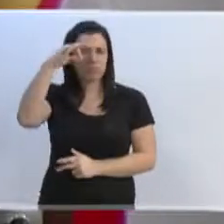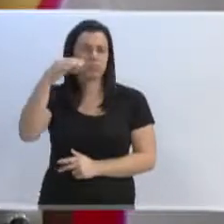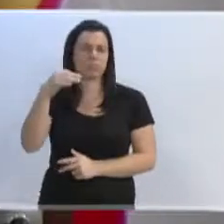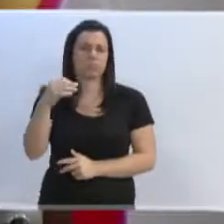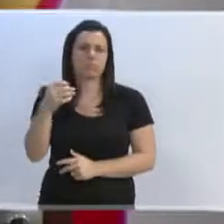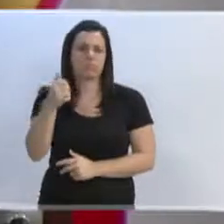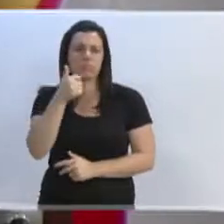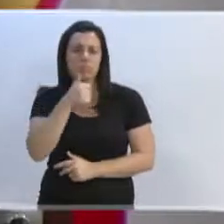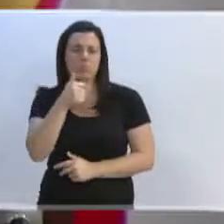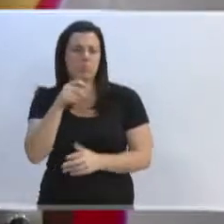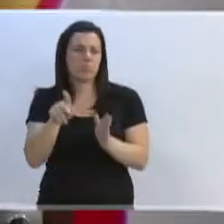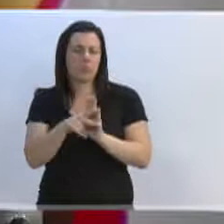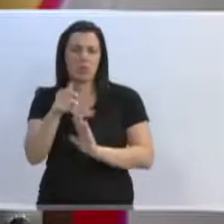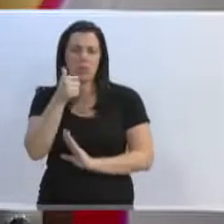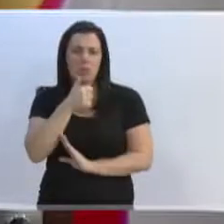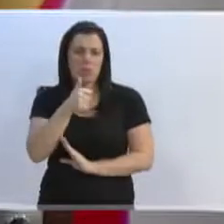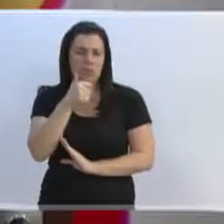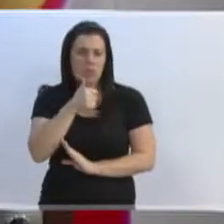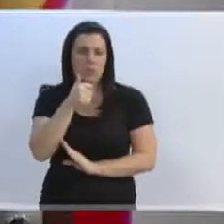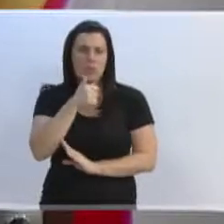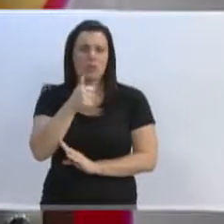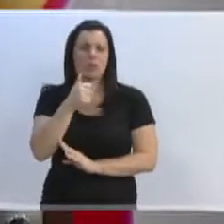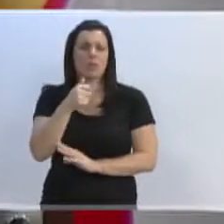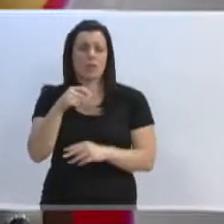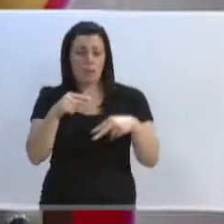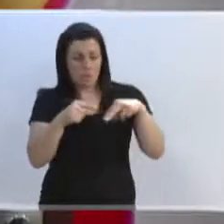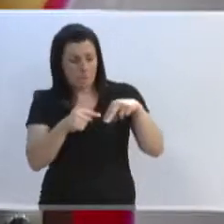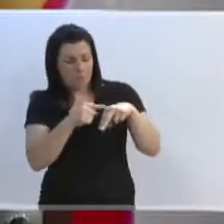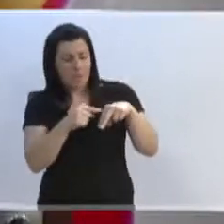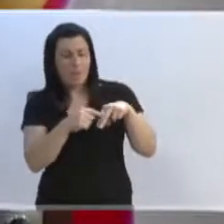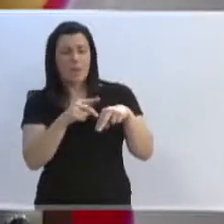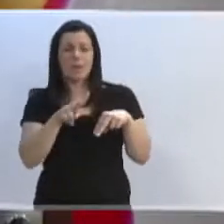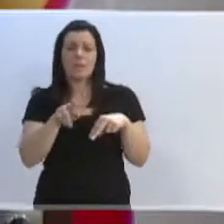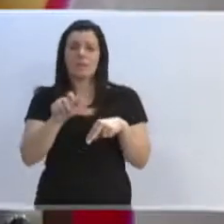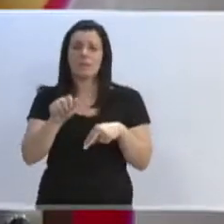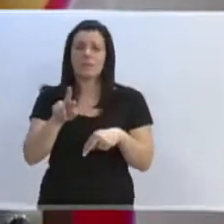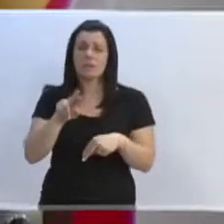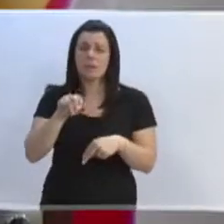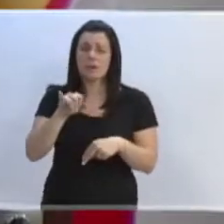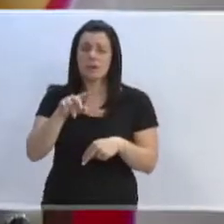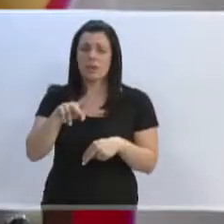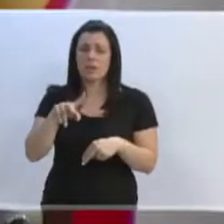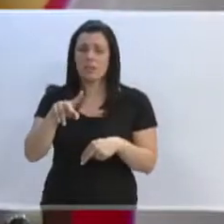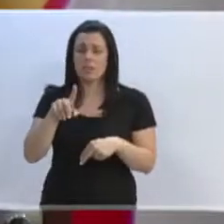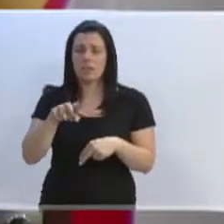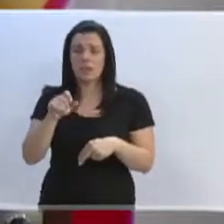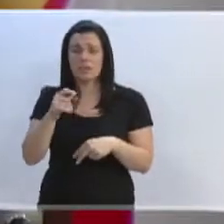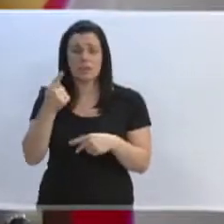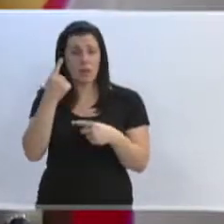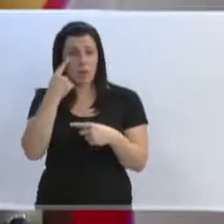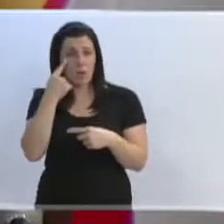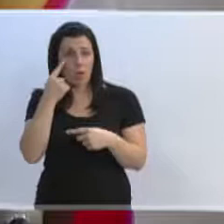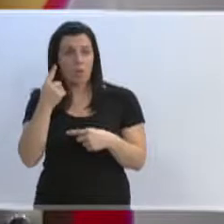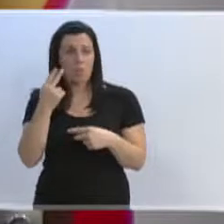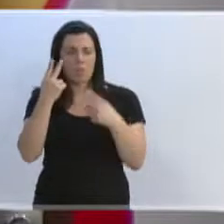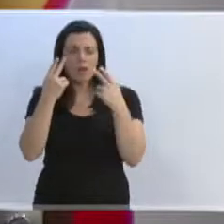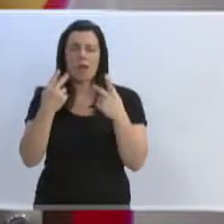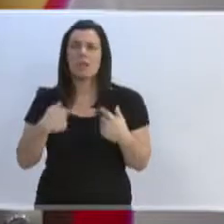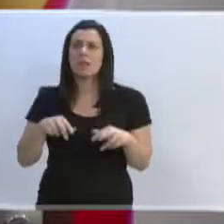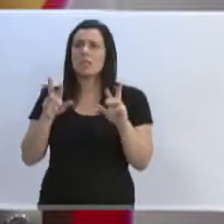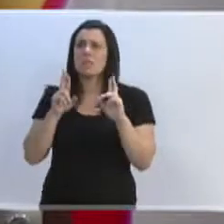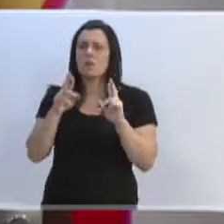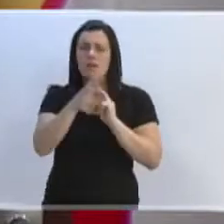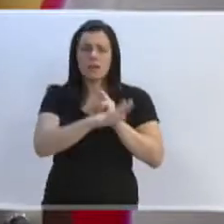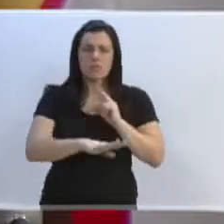ortopédicas, otorrino, nefrológicas, varizes, hérnias, vesículas e de cataratas. Espero que nossa região Blumenau seja